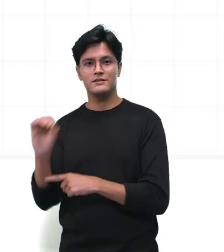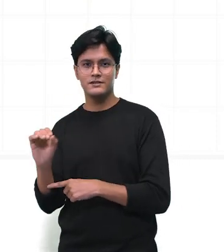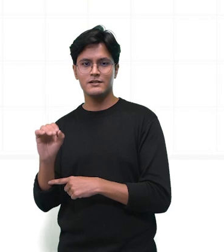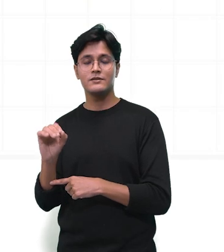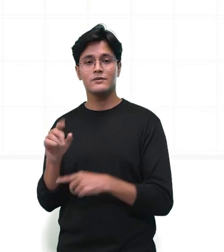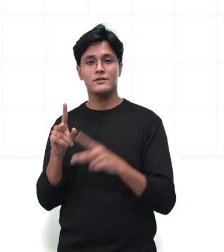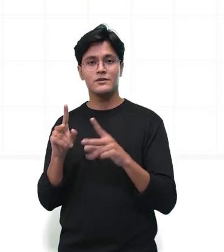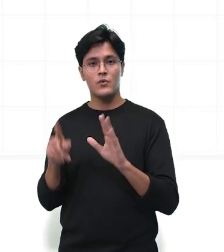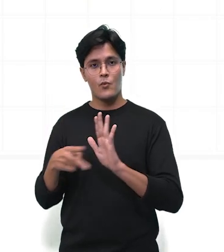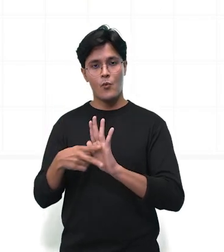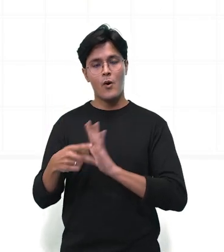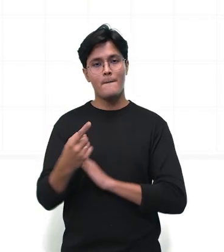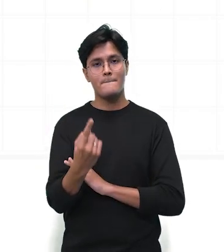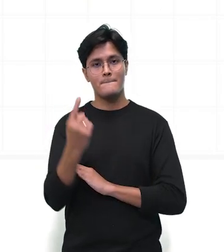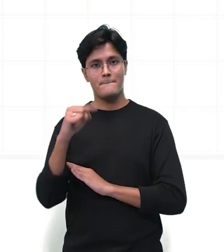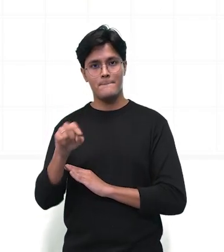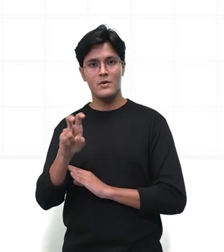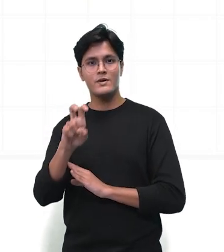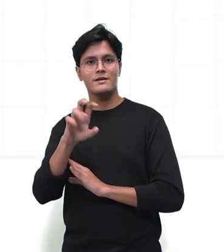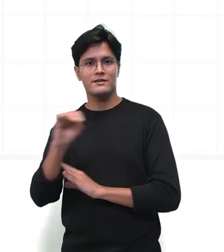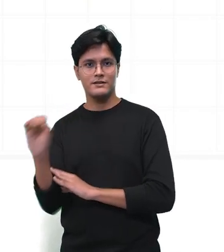R$1.500. Então, esse é o primeiro plano